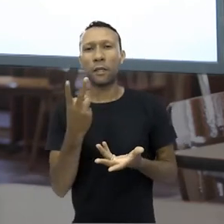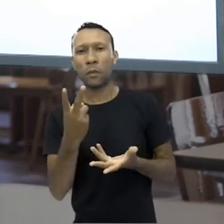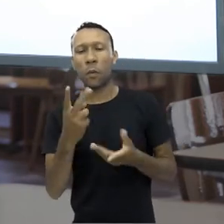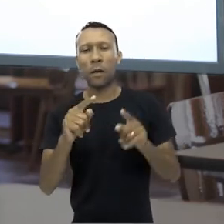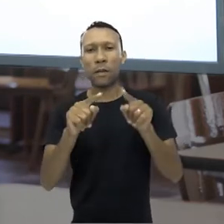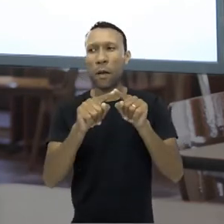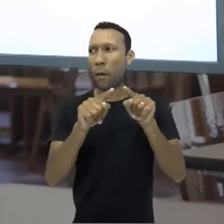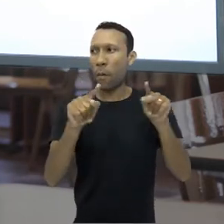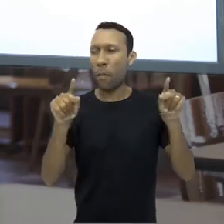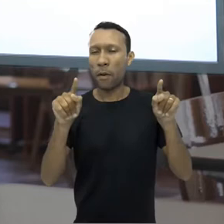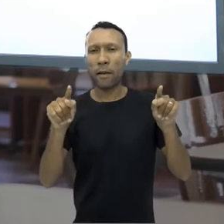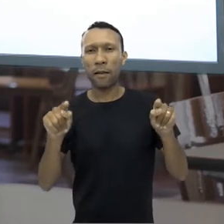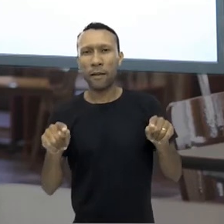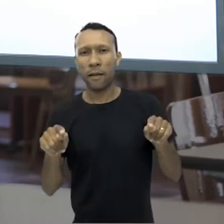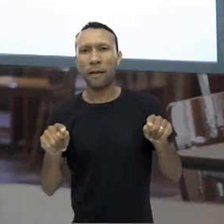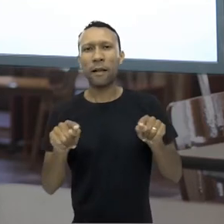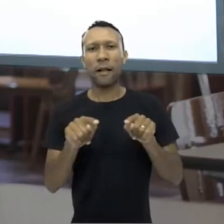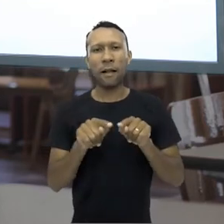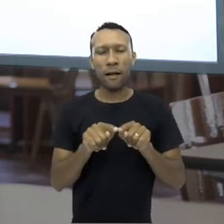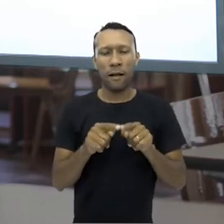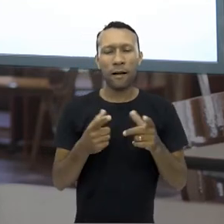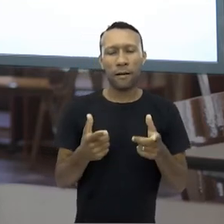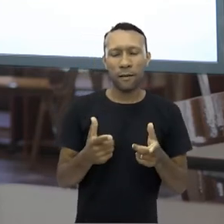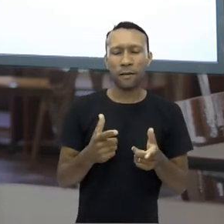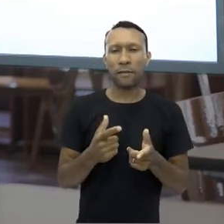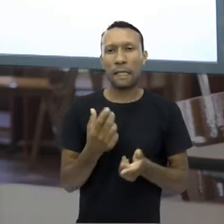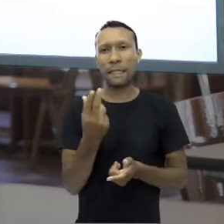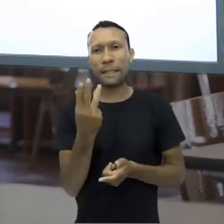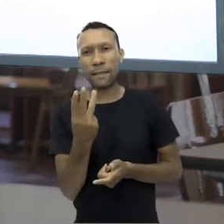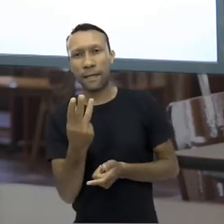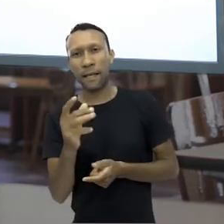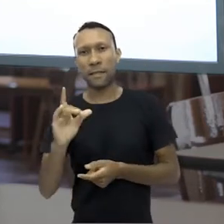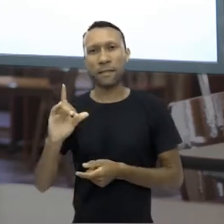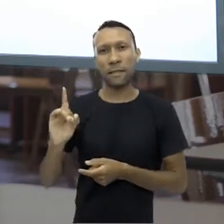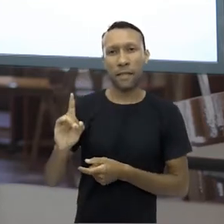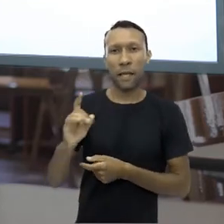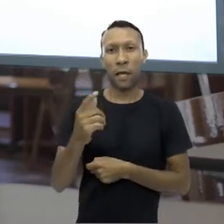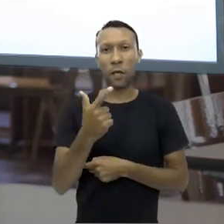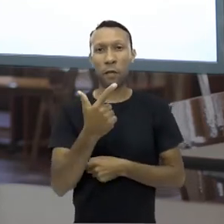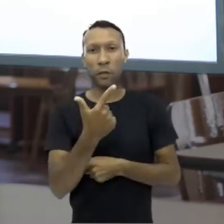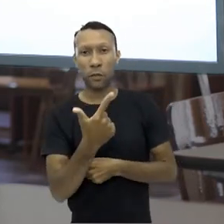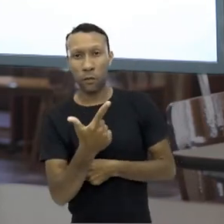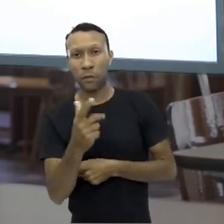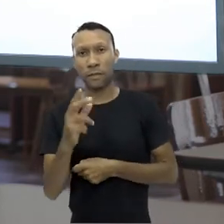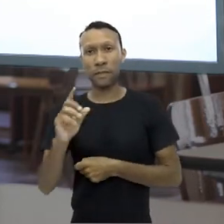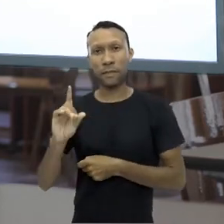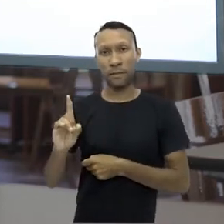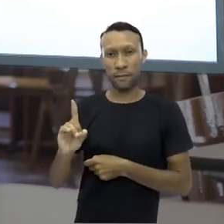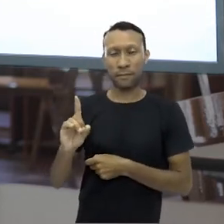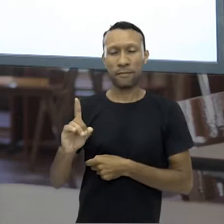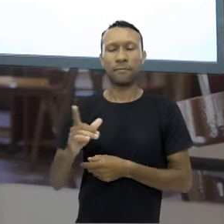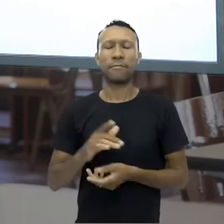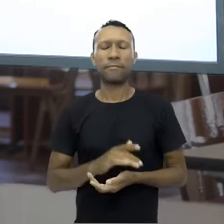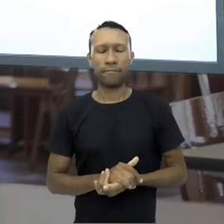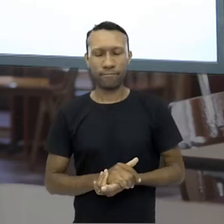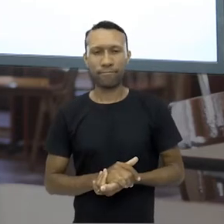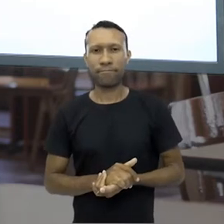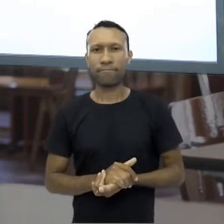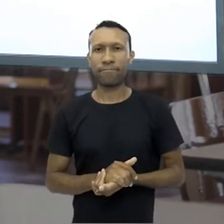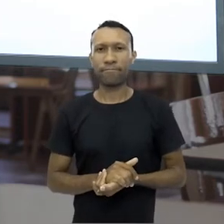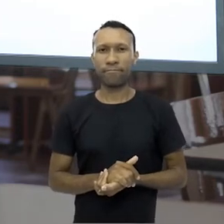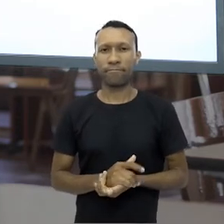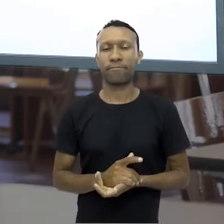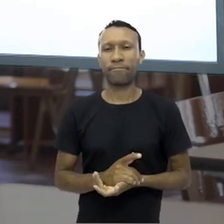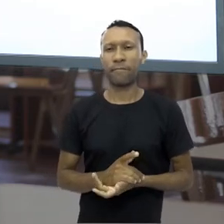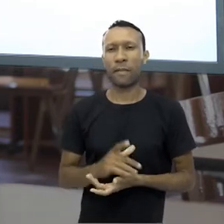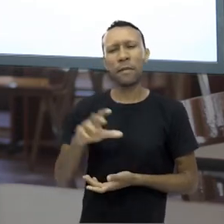dimensões, comprimento, largura. Tridimensional, três dimensões. Comprimento, largura, profundidade ou espessura, tá bom?